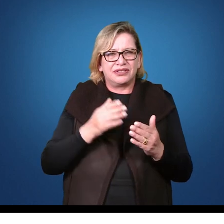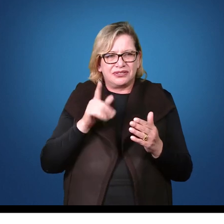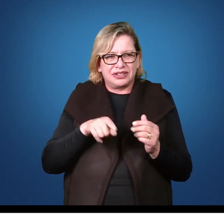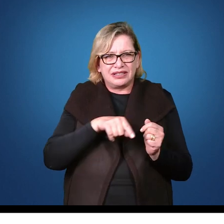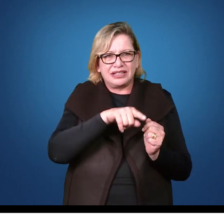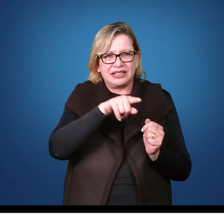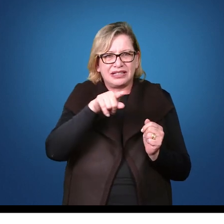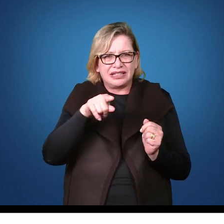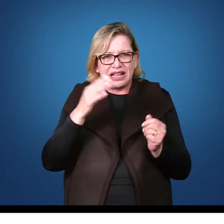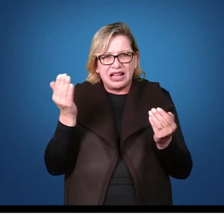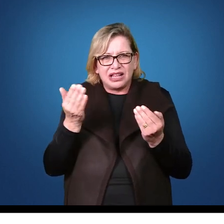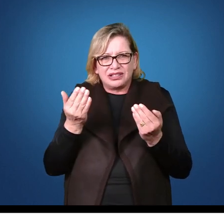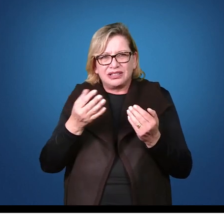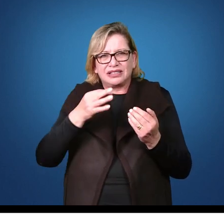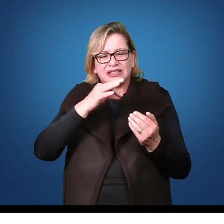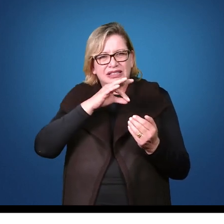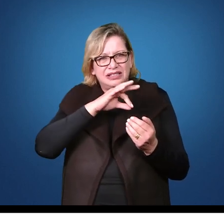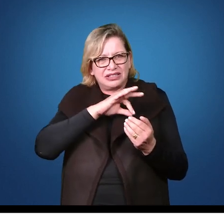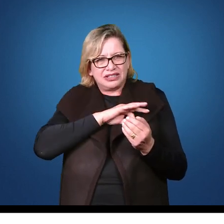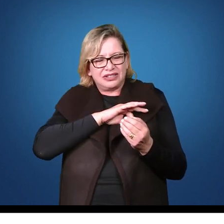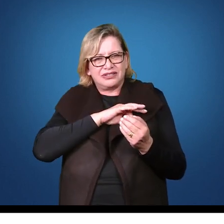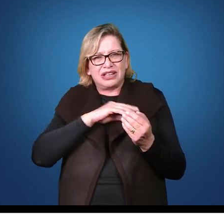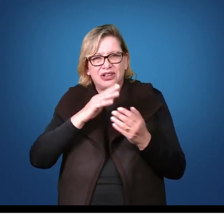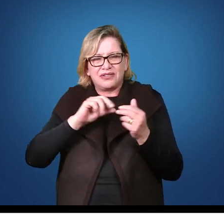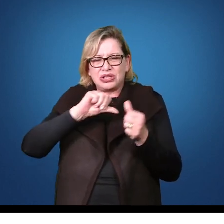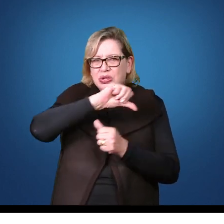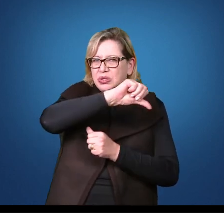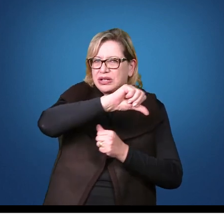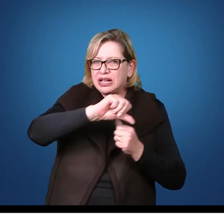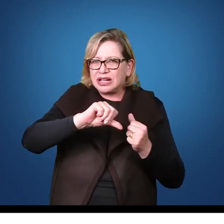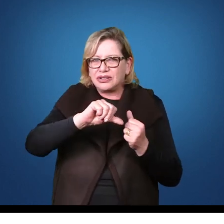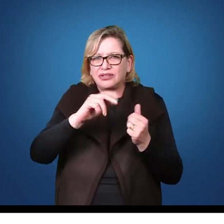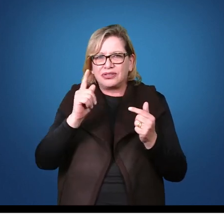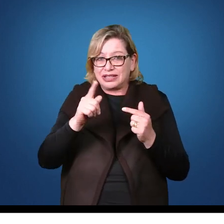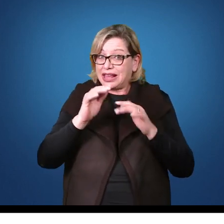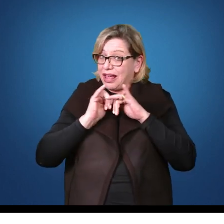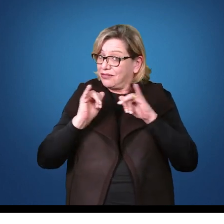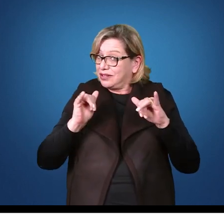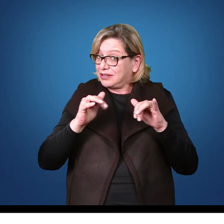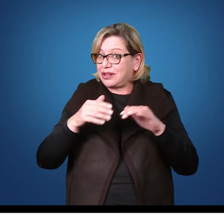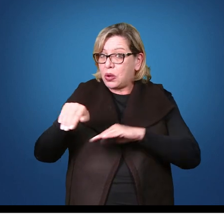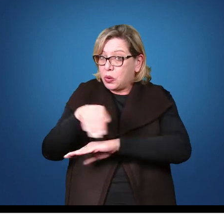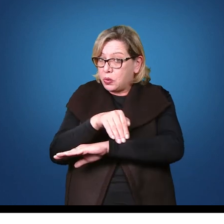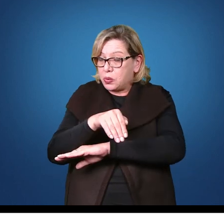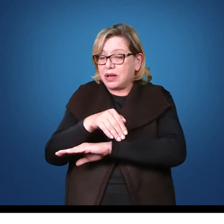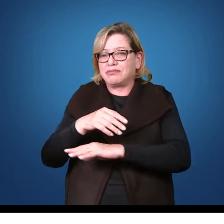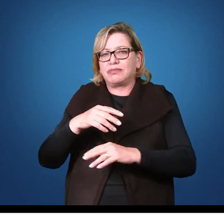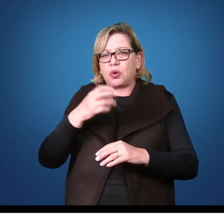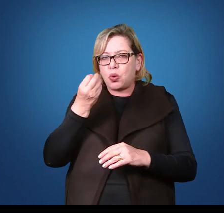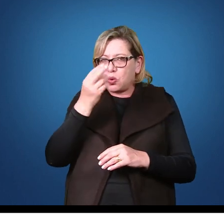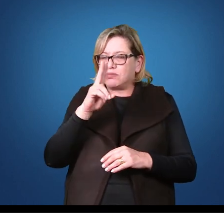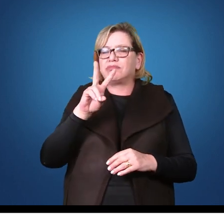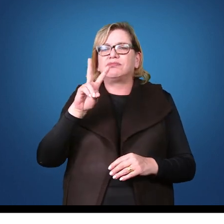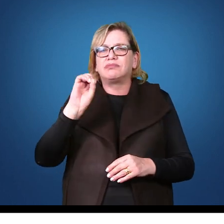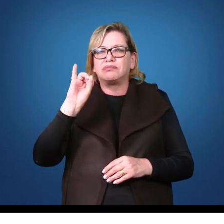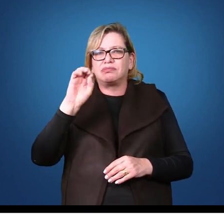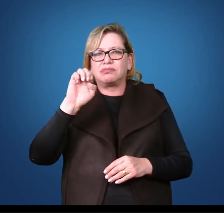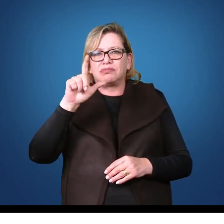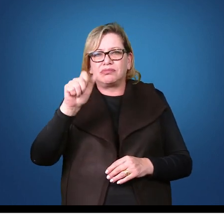Você vai ser a detetive, deixa ela ser bandoleira um pouco. Você que vai dizer ruas e vielas, vai.